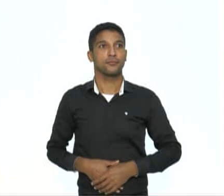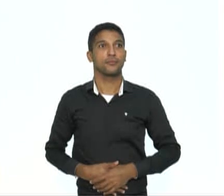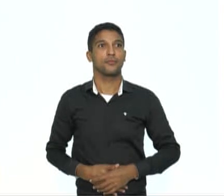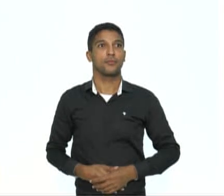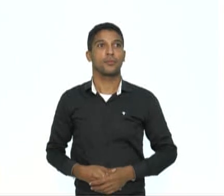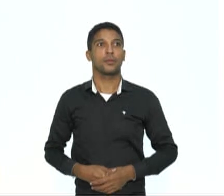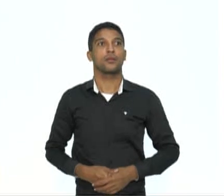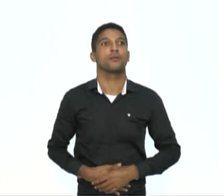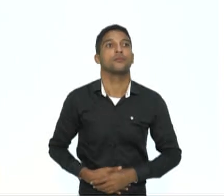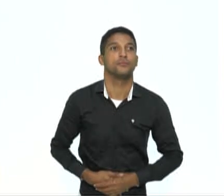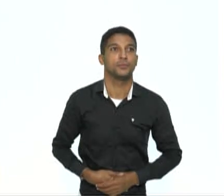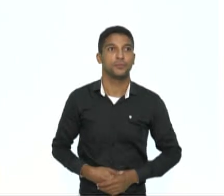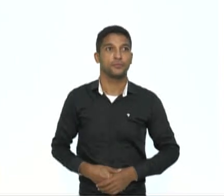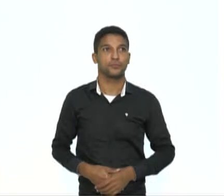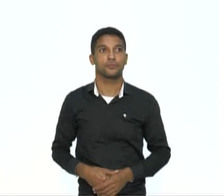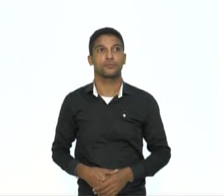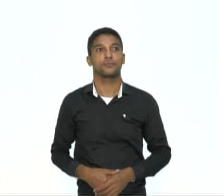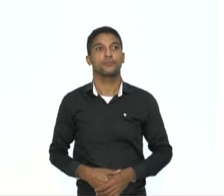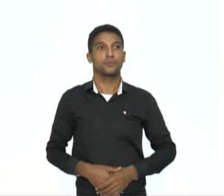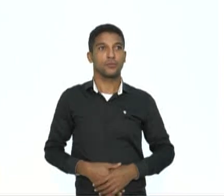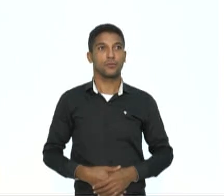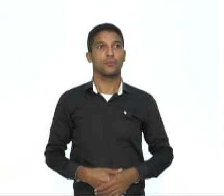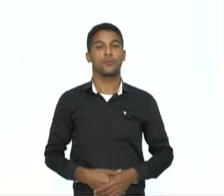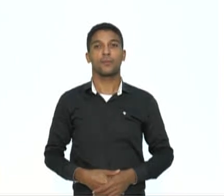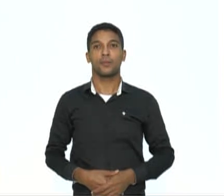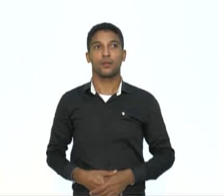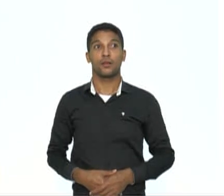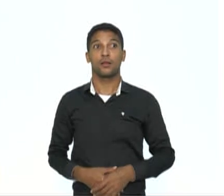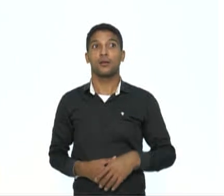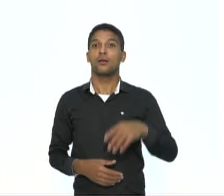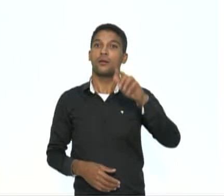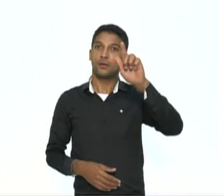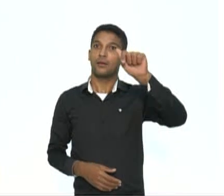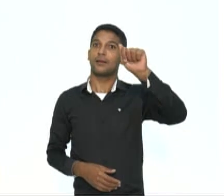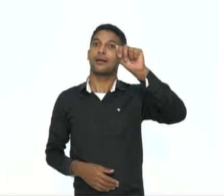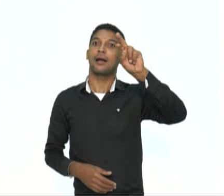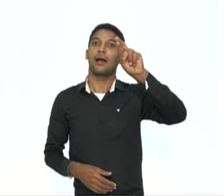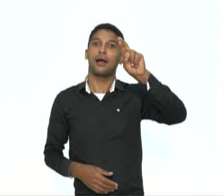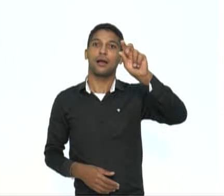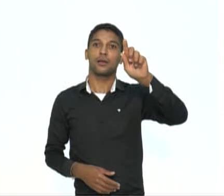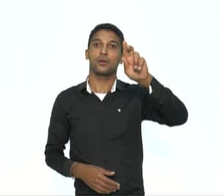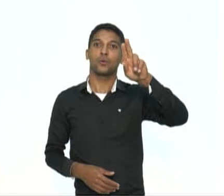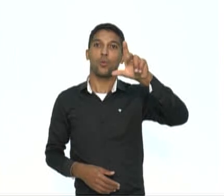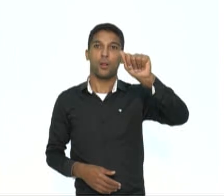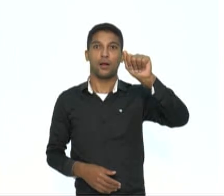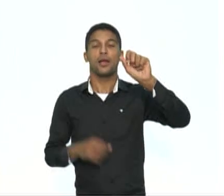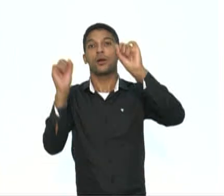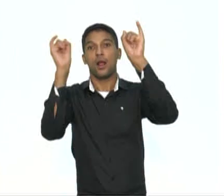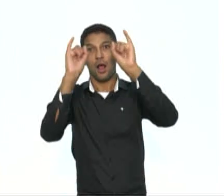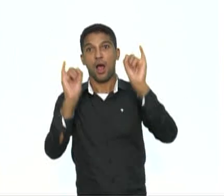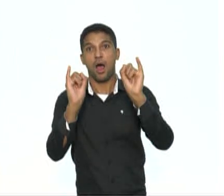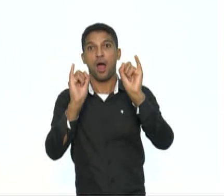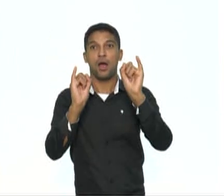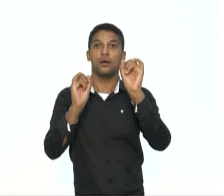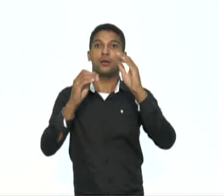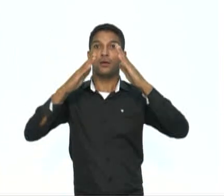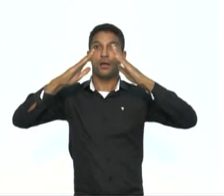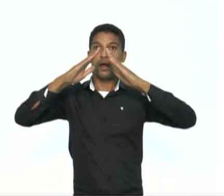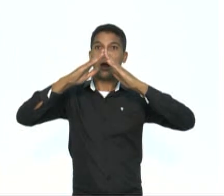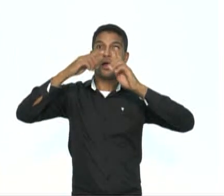personalizados, mais complexos, né? Mais detalhados. A gárgula surge também, que era uma escultura amedrontadora que podia ter o